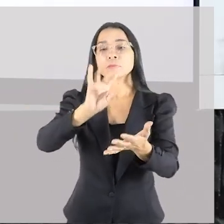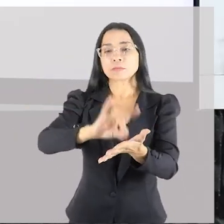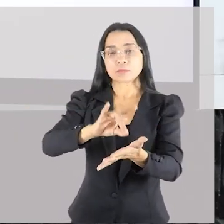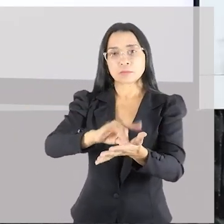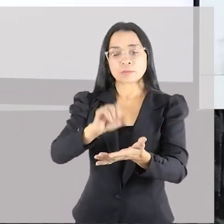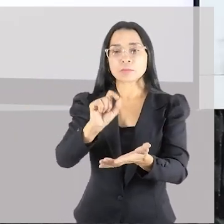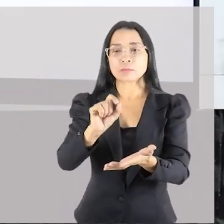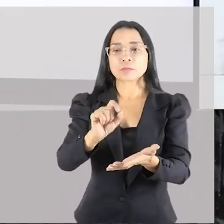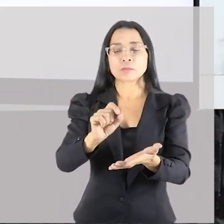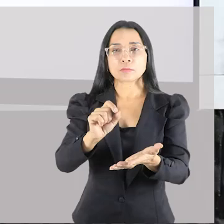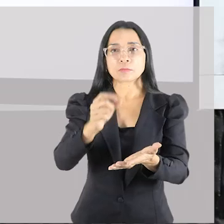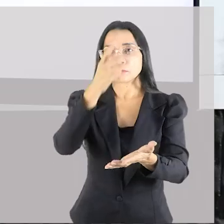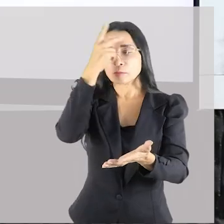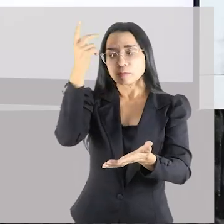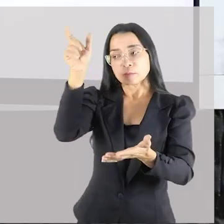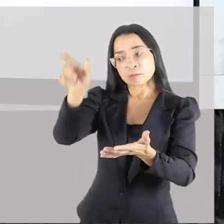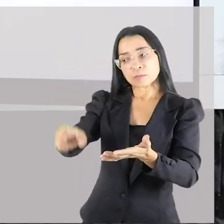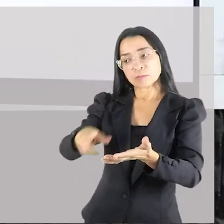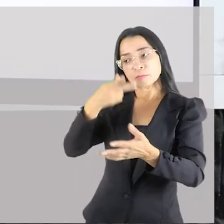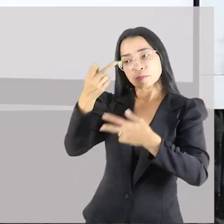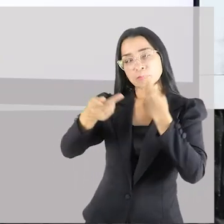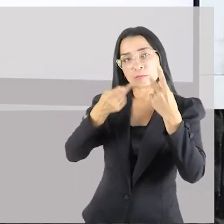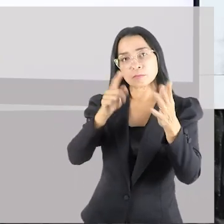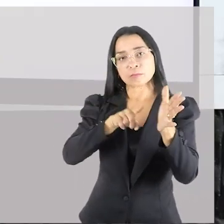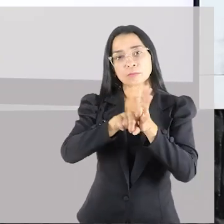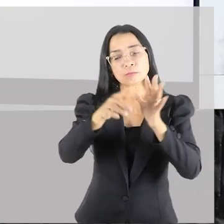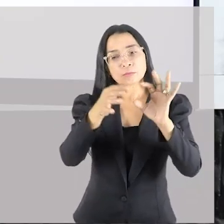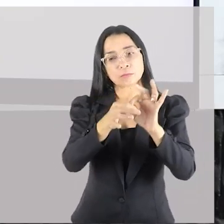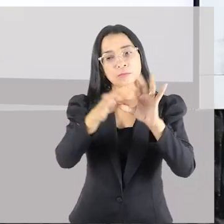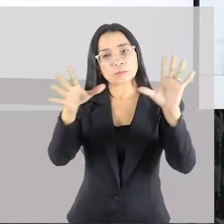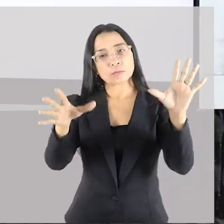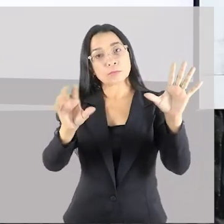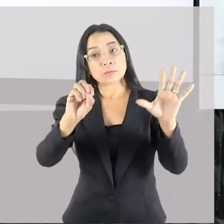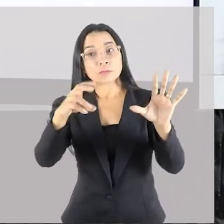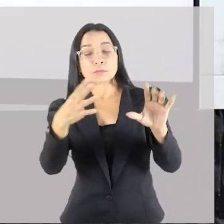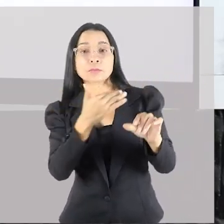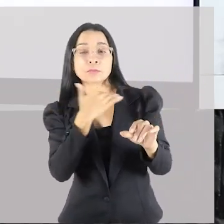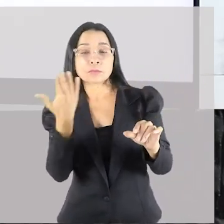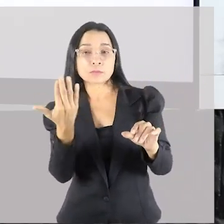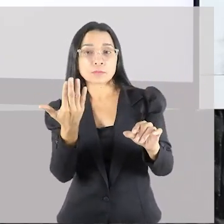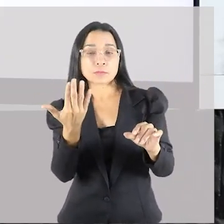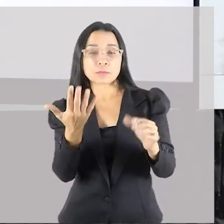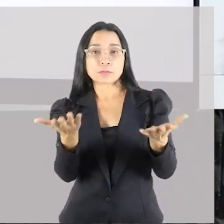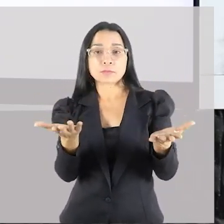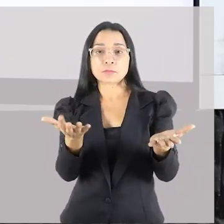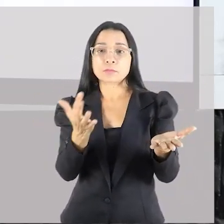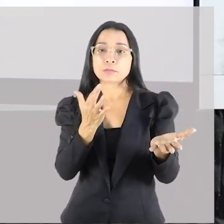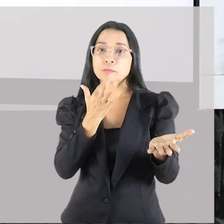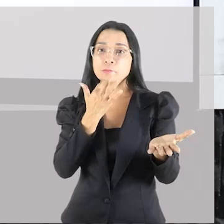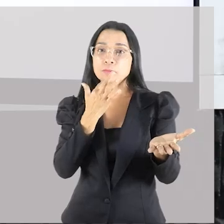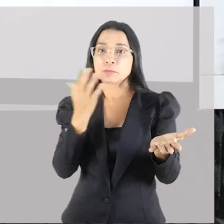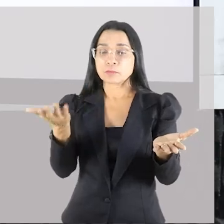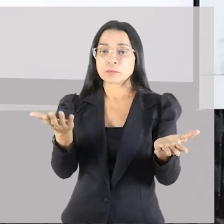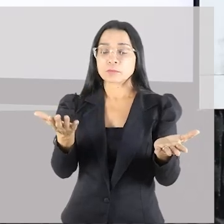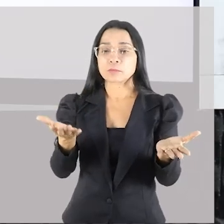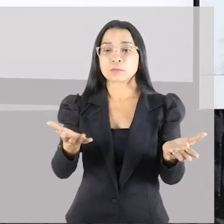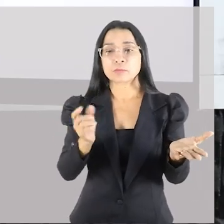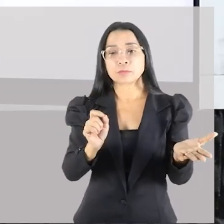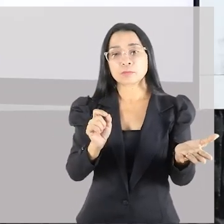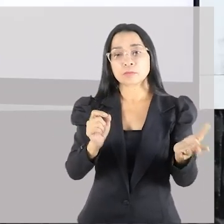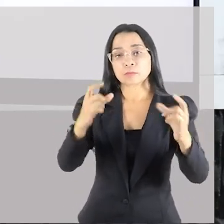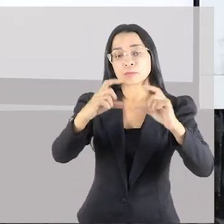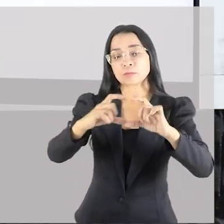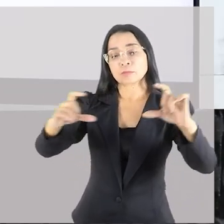exatamente alguém falando sobre a questão da independência ou morte, uma frase conhecida que ficou marcada, que